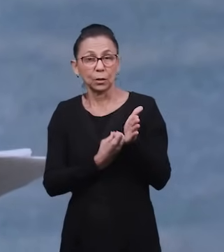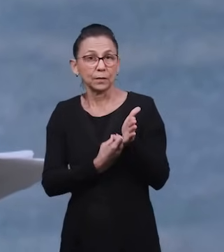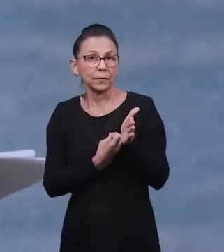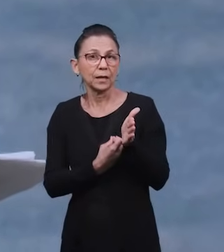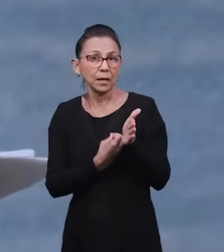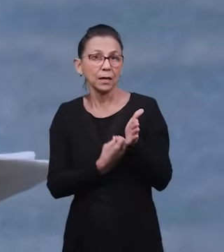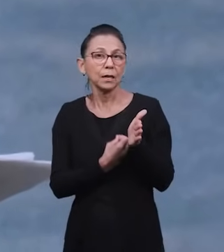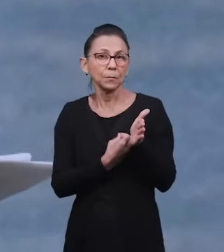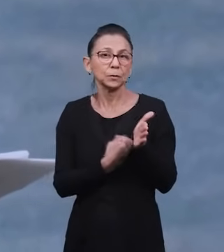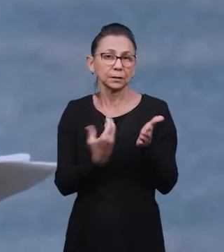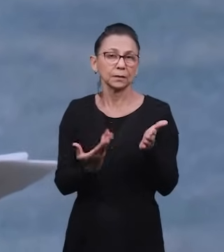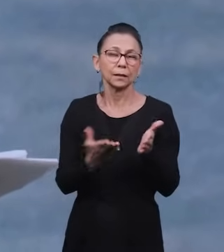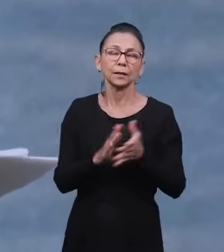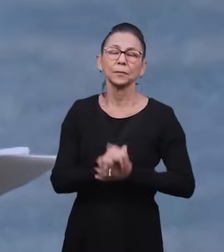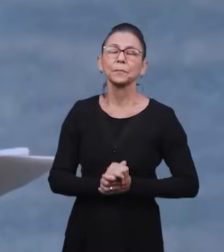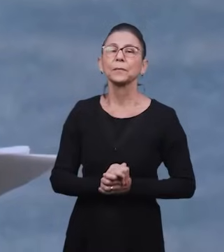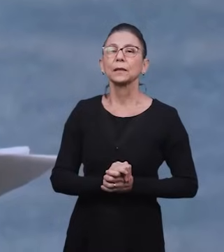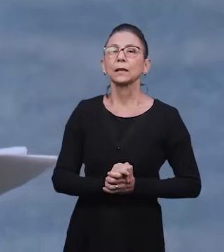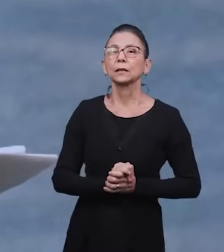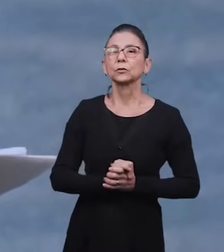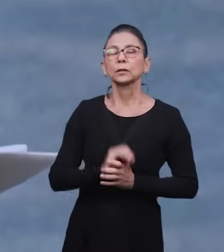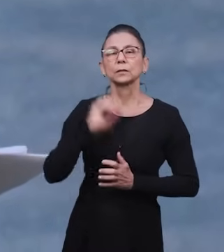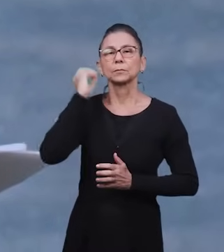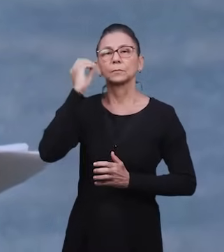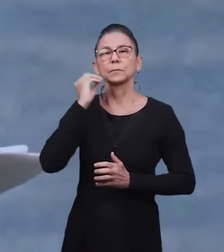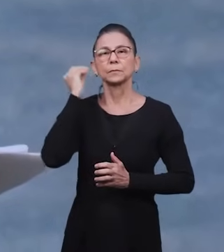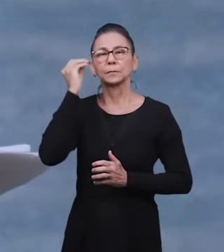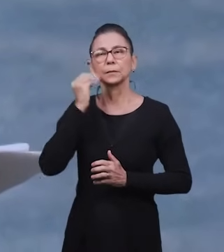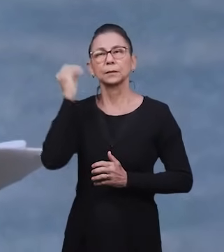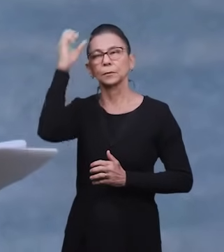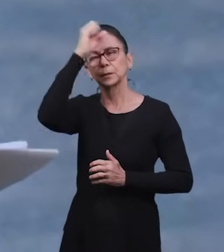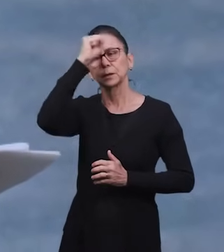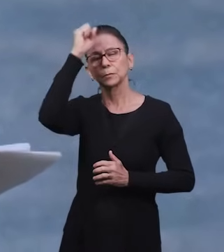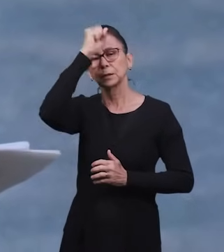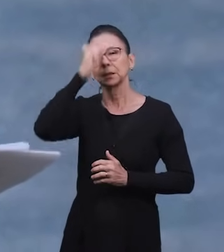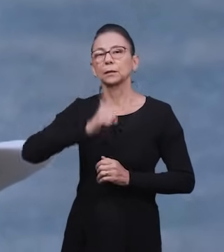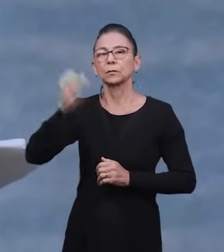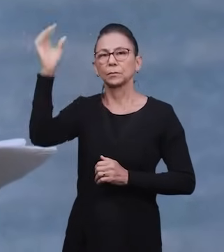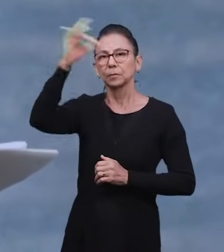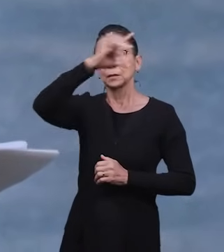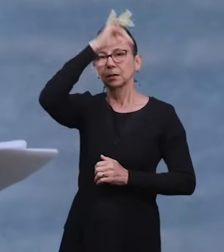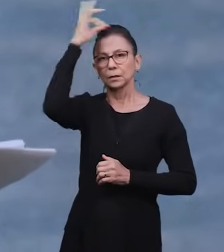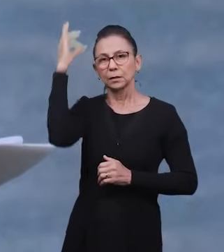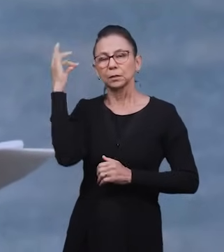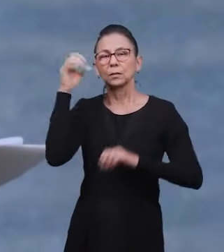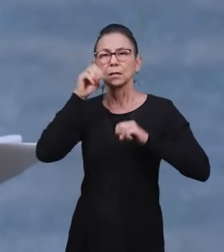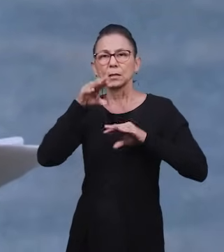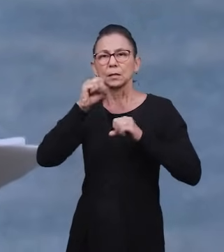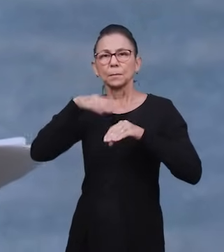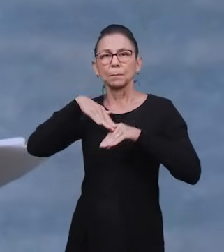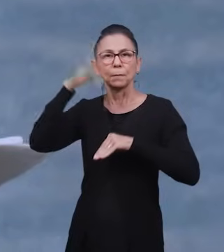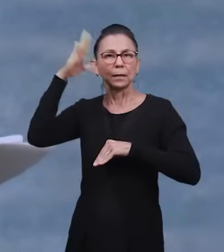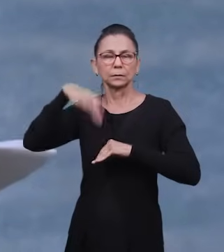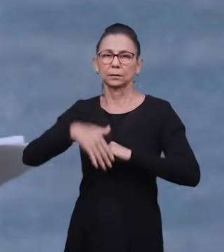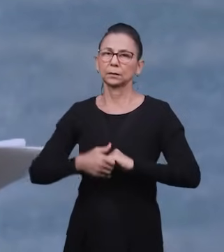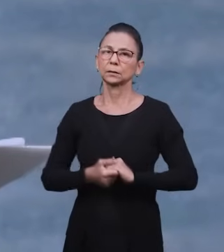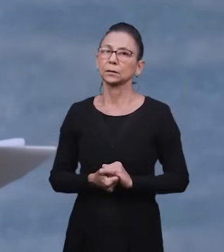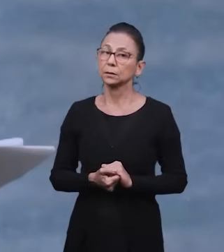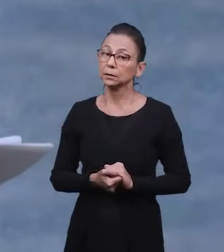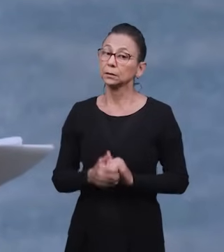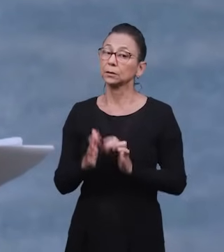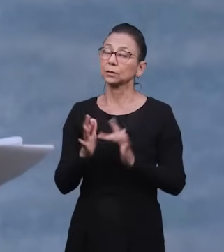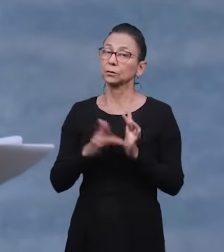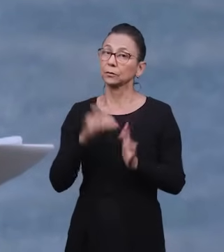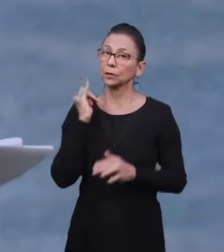agora o ginasial, e nós vamos aprendendo mais coisas. E o Espírito Santo vai nos ensinando mais. Jesus mesmo falou assim,